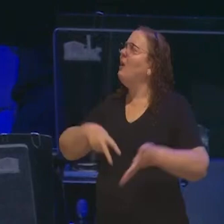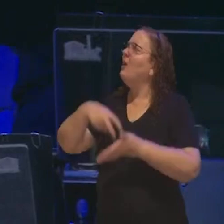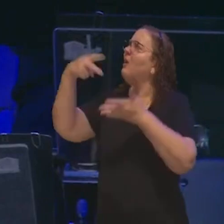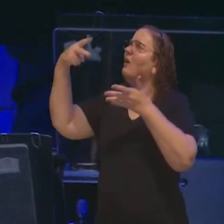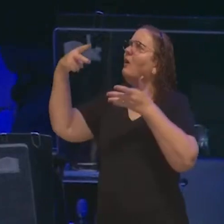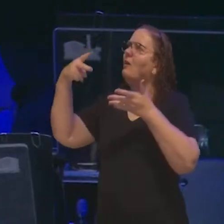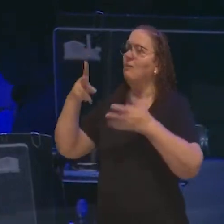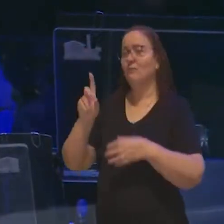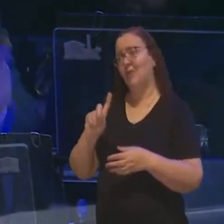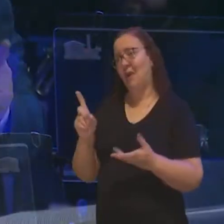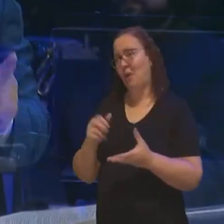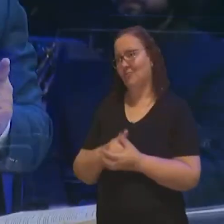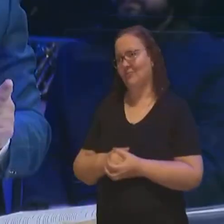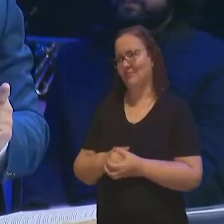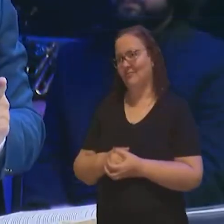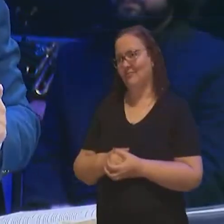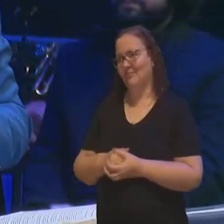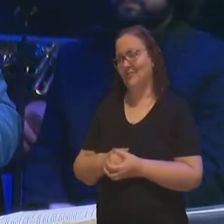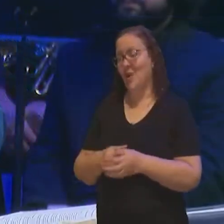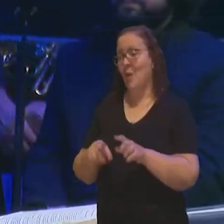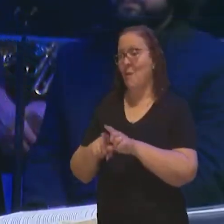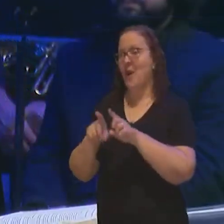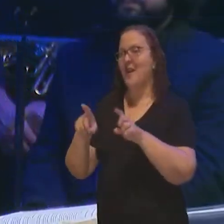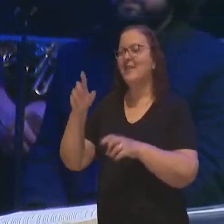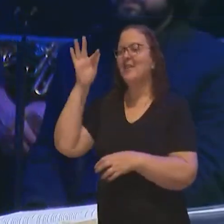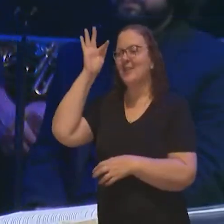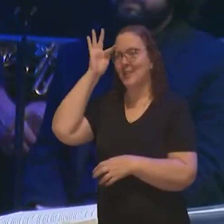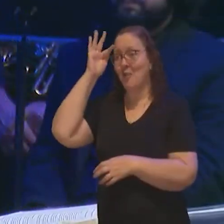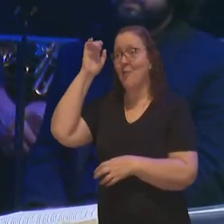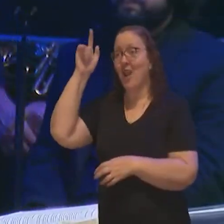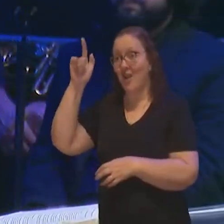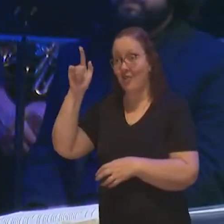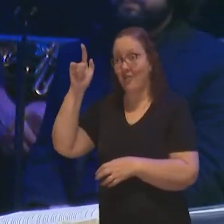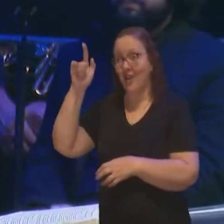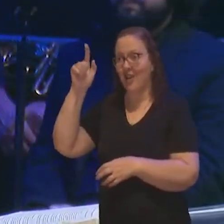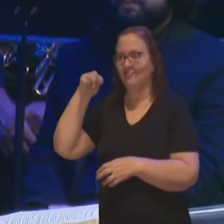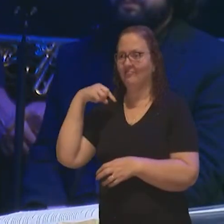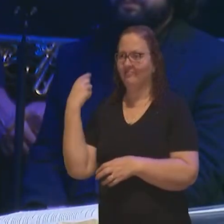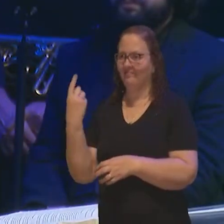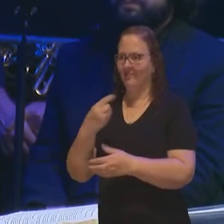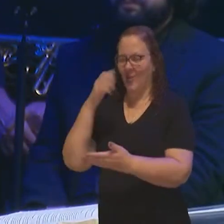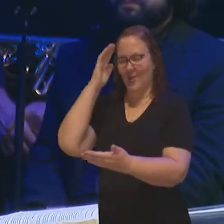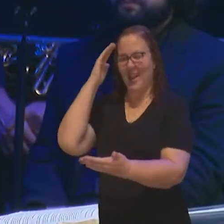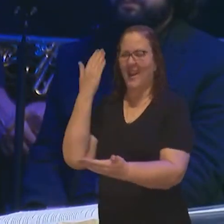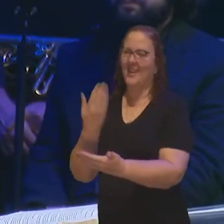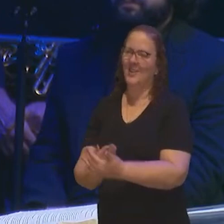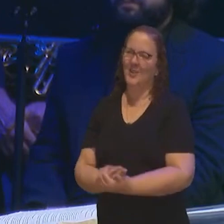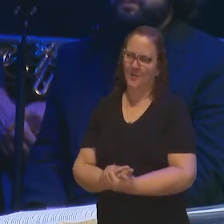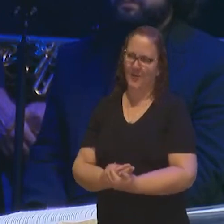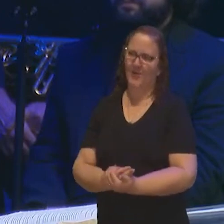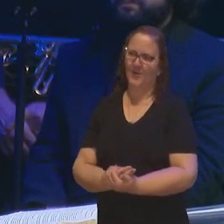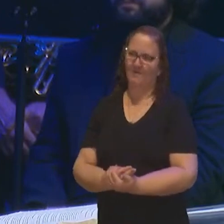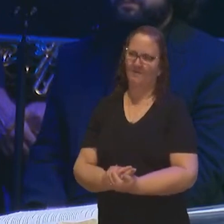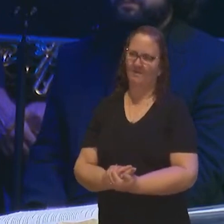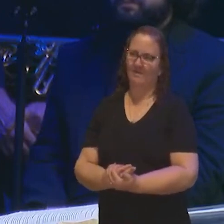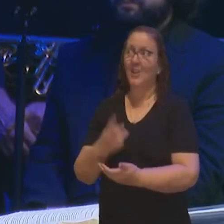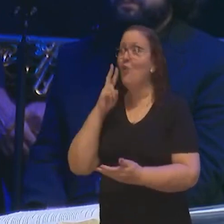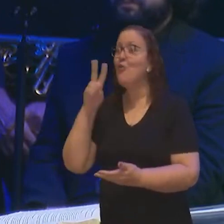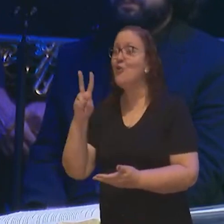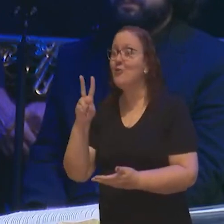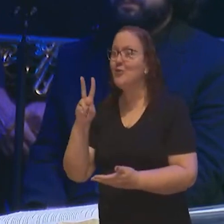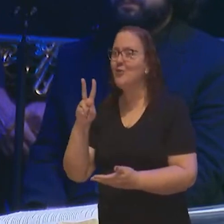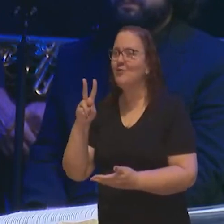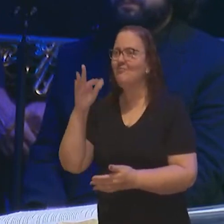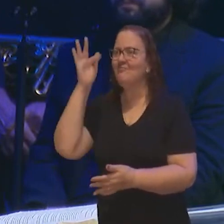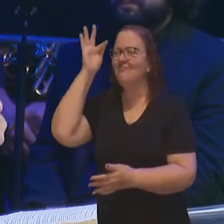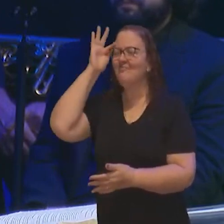A Bíblia diz no Efésios capítulo 2, versos 8, 9 e 10: a salvação é pela graça, mediante a fé.